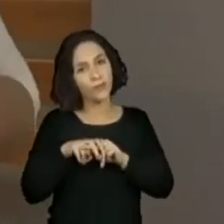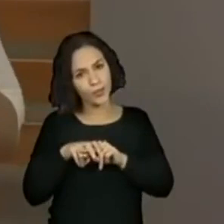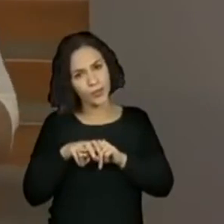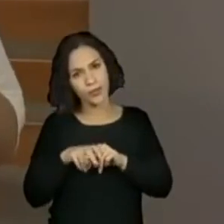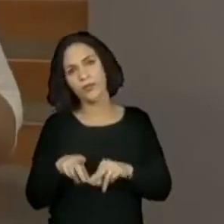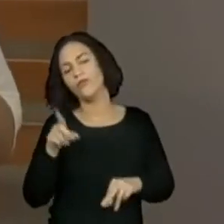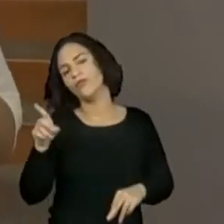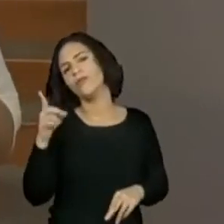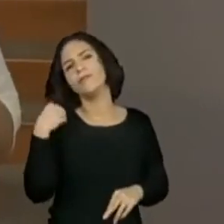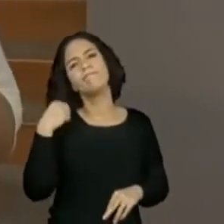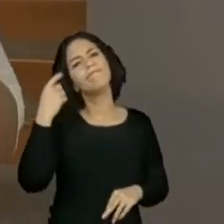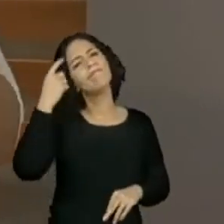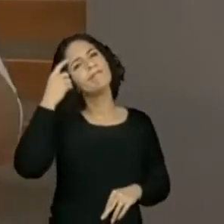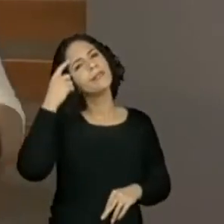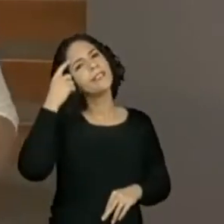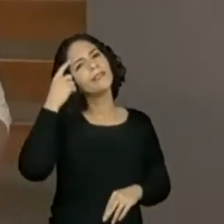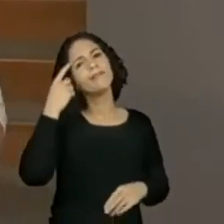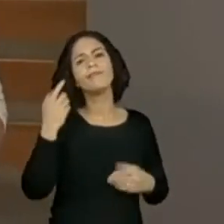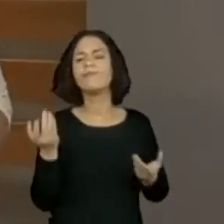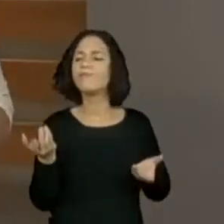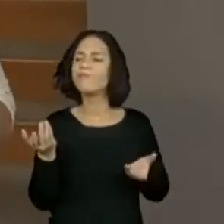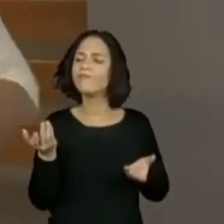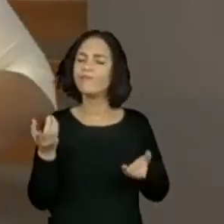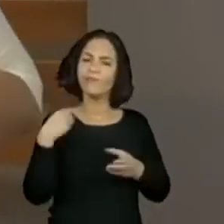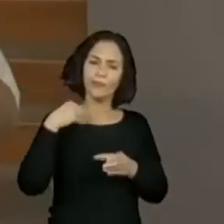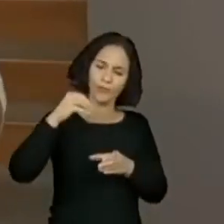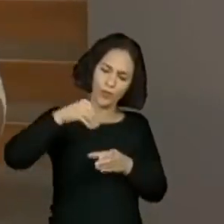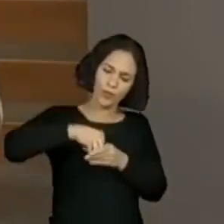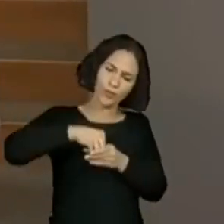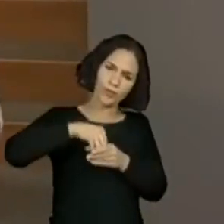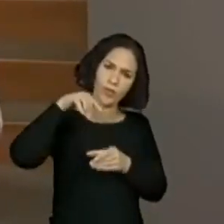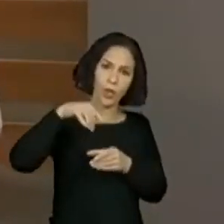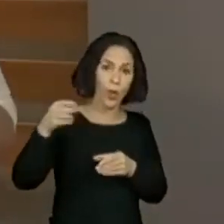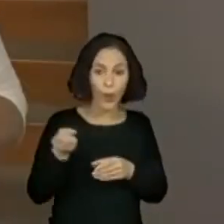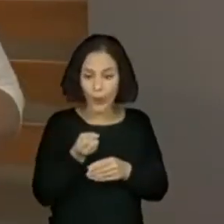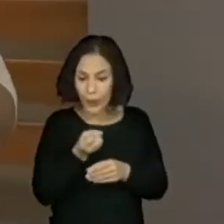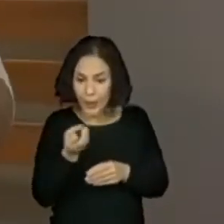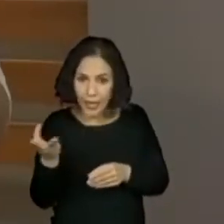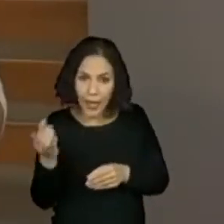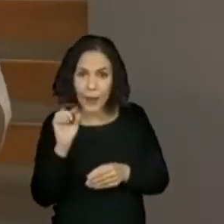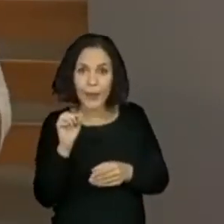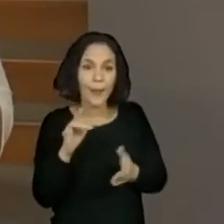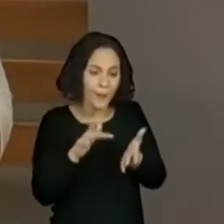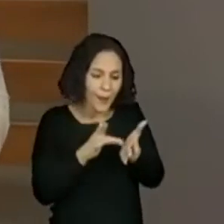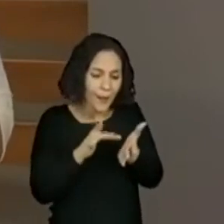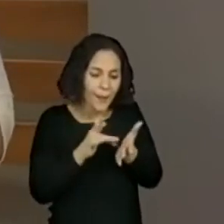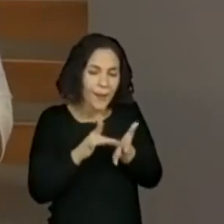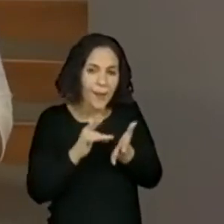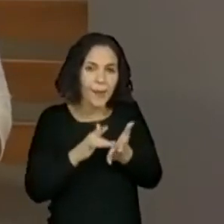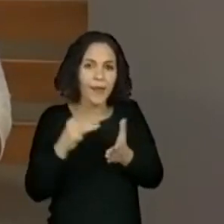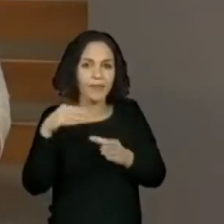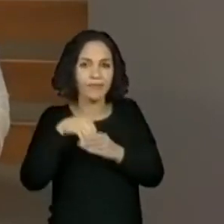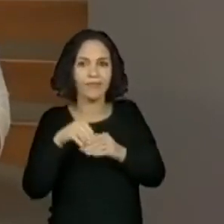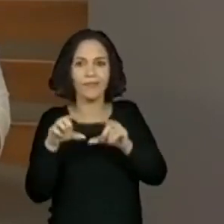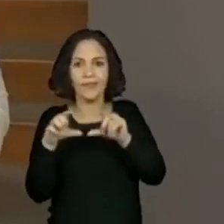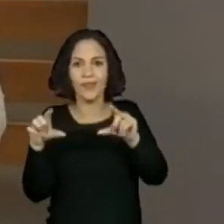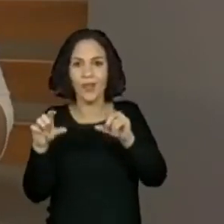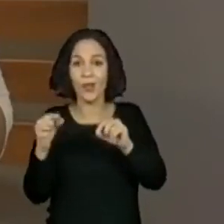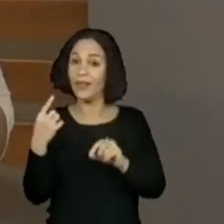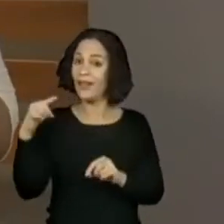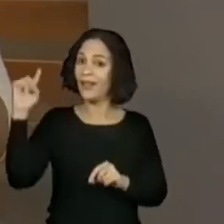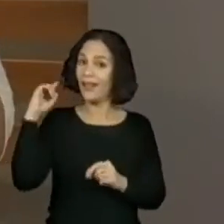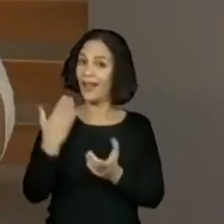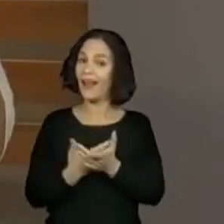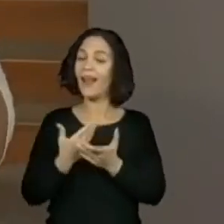Henrique vai fazer a gente pensar do cofrinho deles, fazer a contagem, pensar sobre o valor, tudo que a gente trouxe na aula